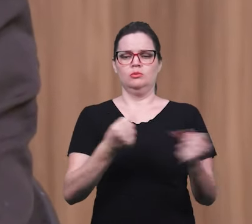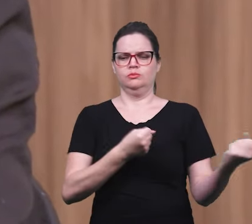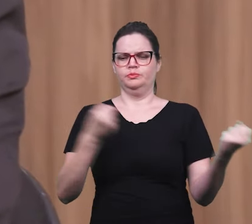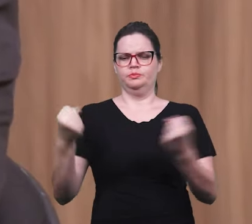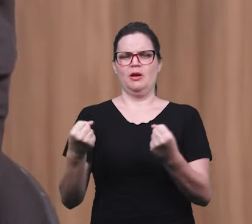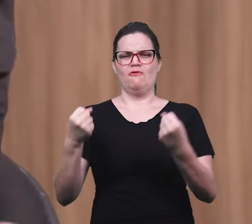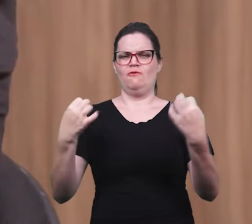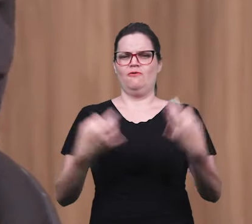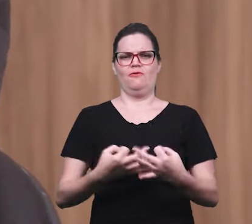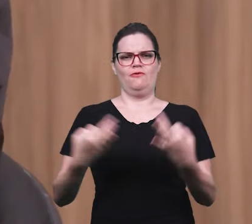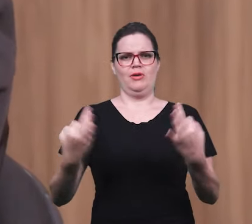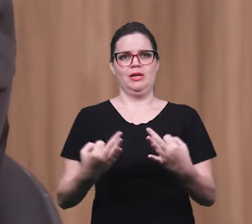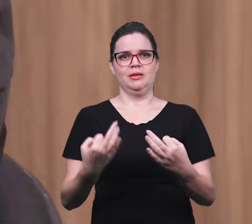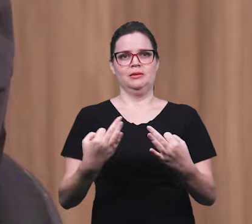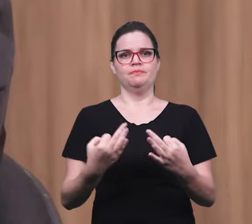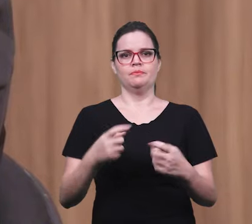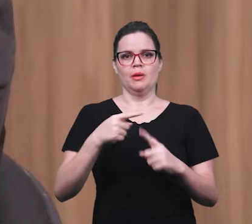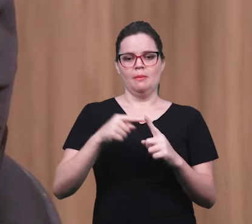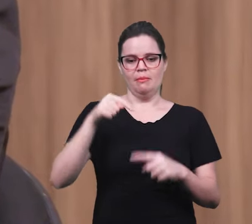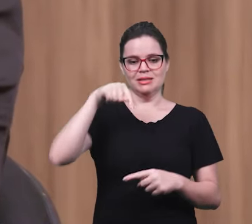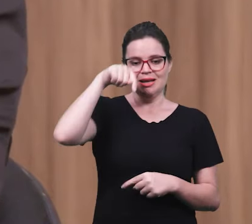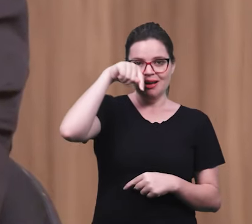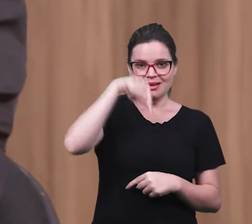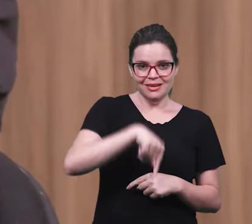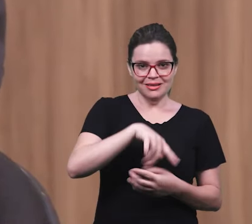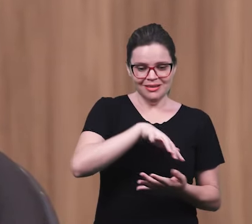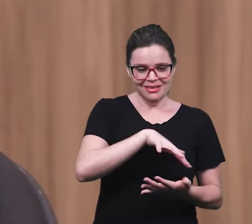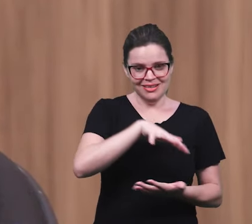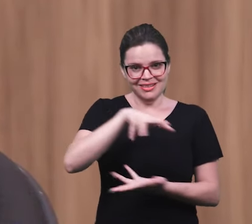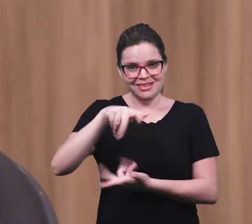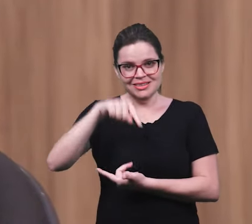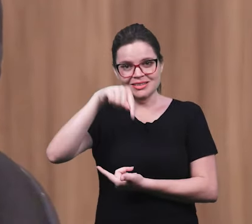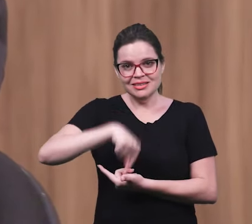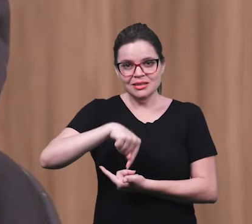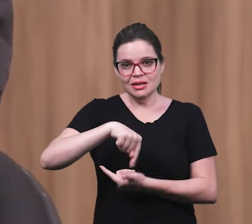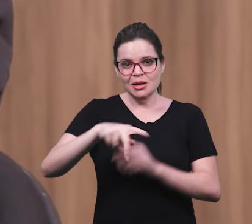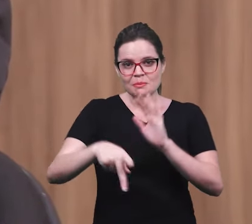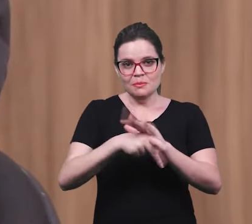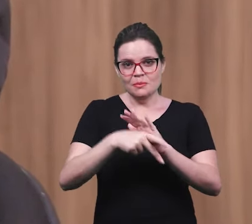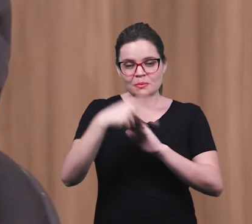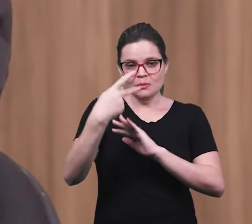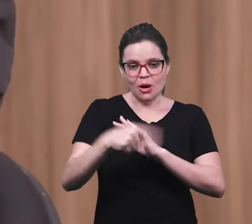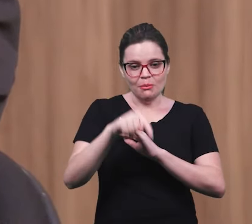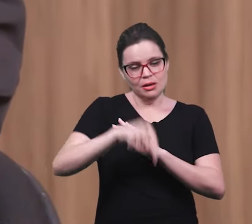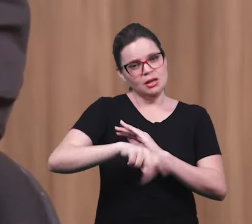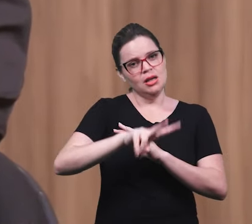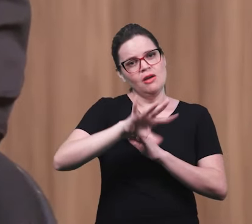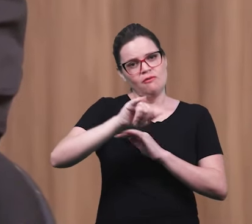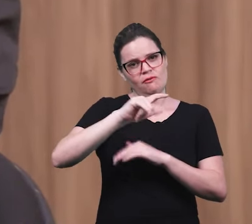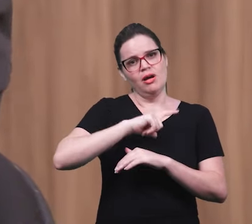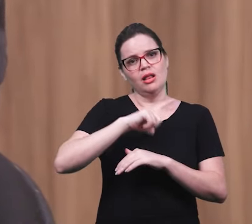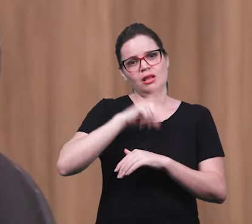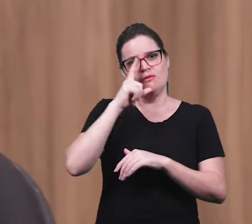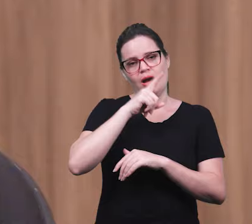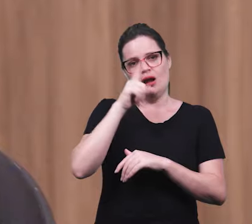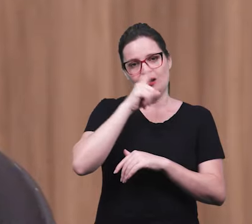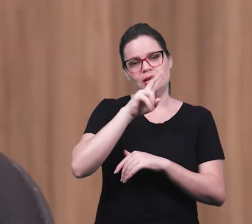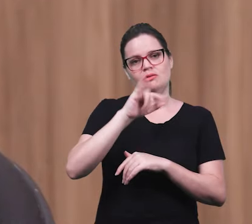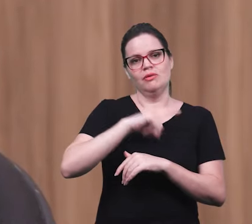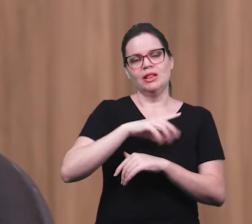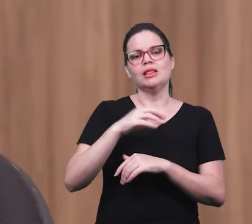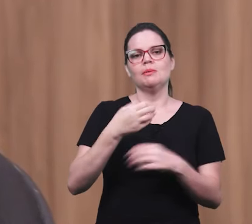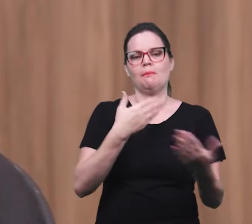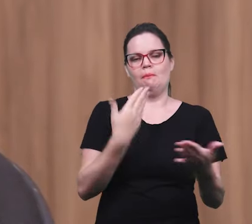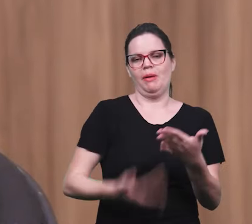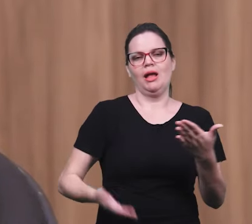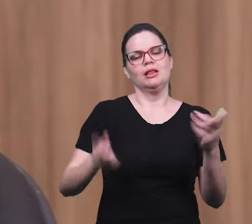mesma desde a sua criação. Mas a energia produzida por Deus, que é a eficiência,